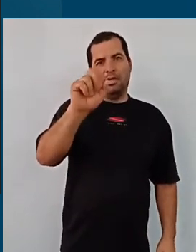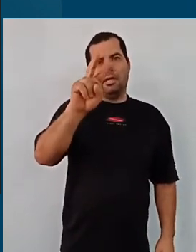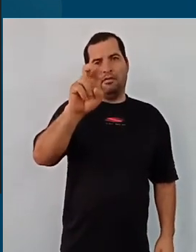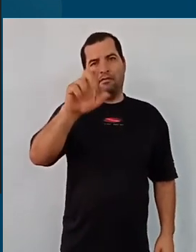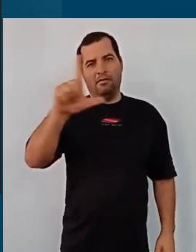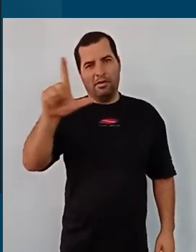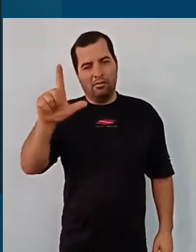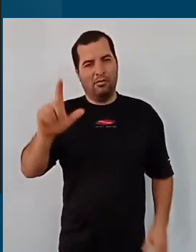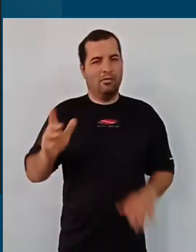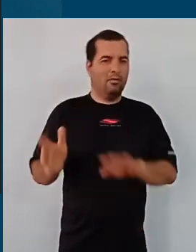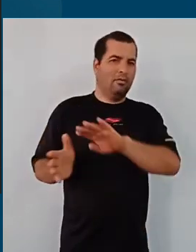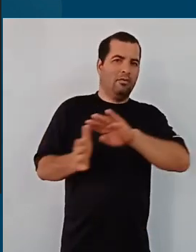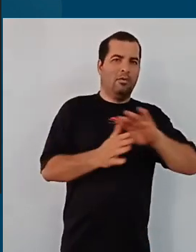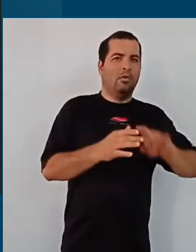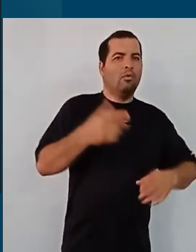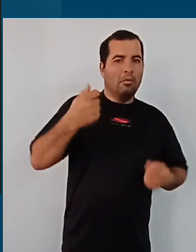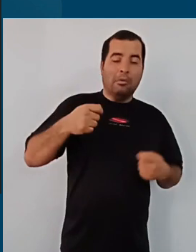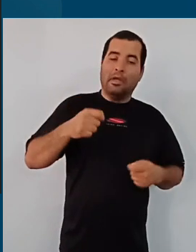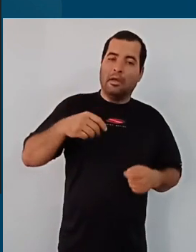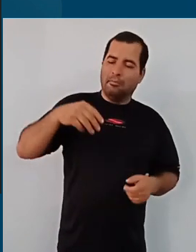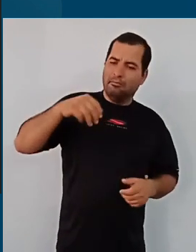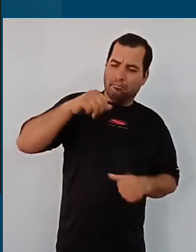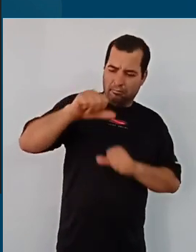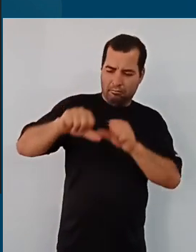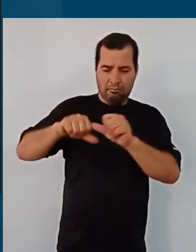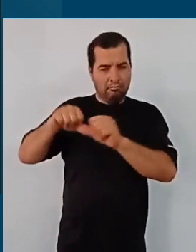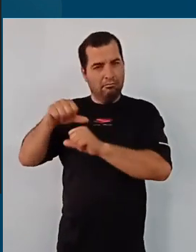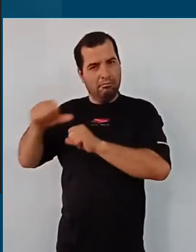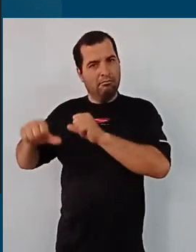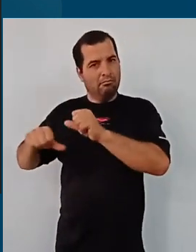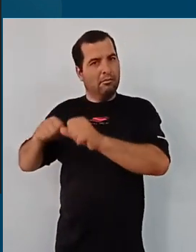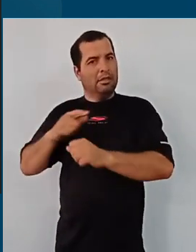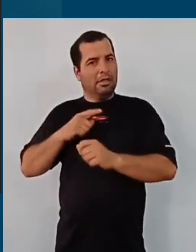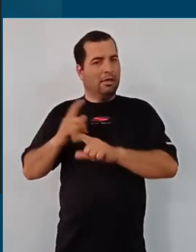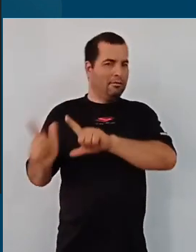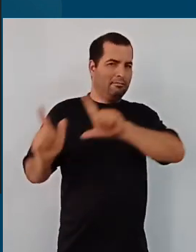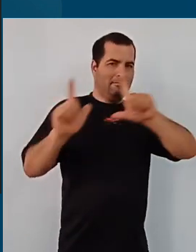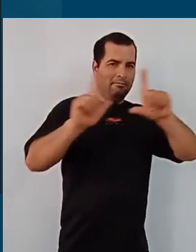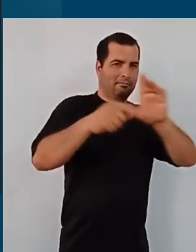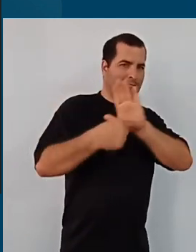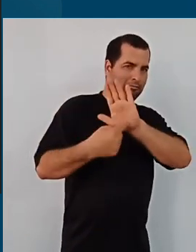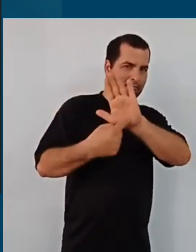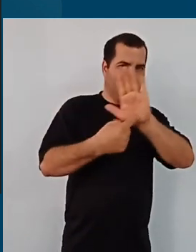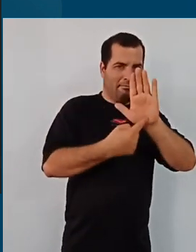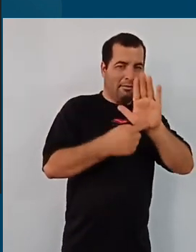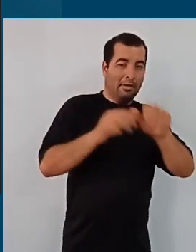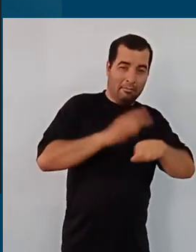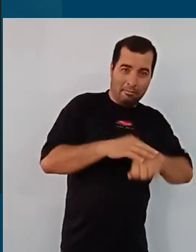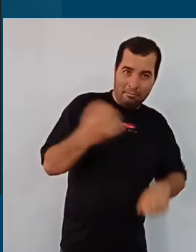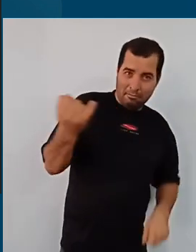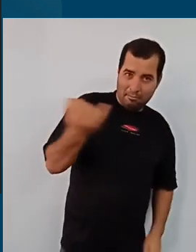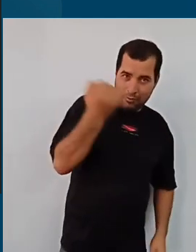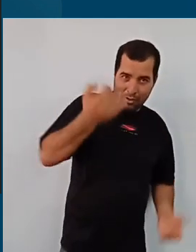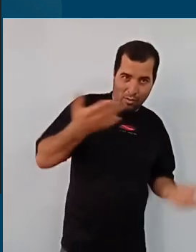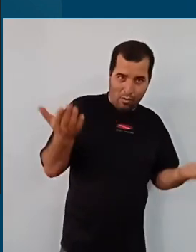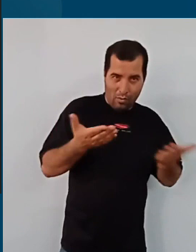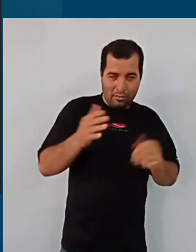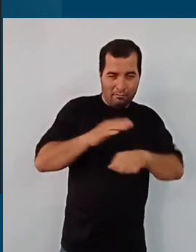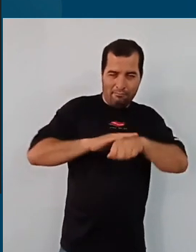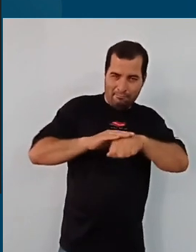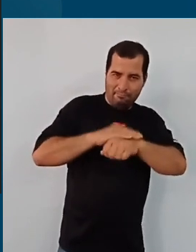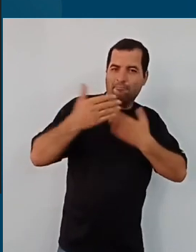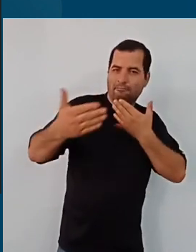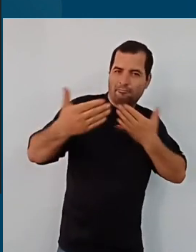mobilizado frente a situações complexas, eu tenho para vocês a próxima tela, que é a mais importante dessa nossa